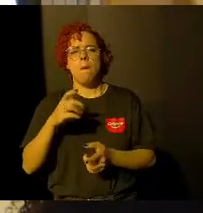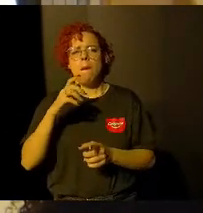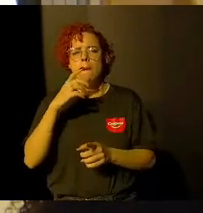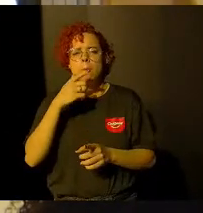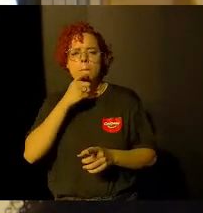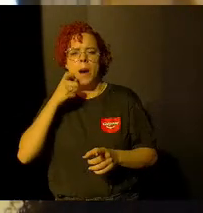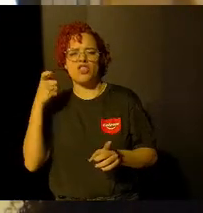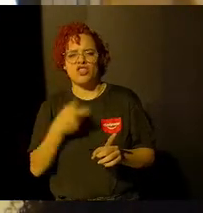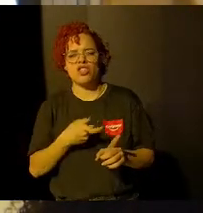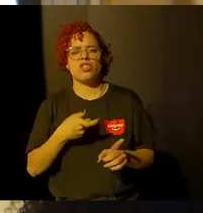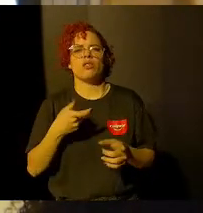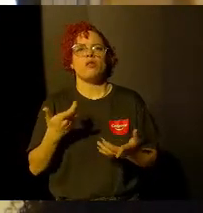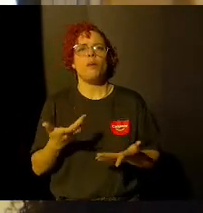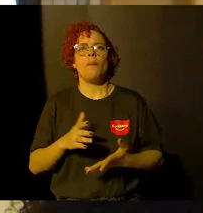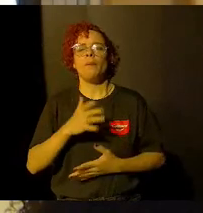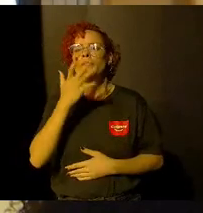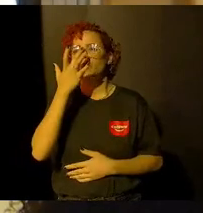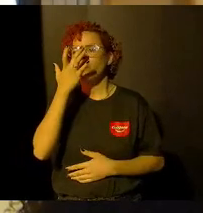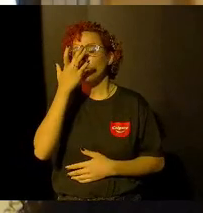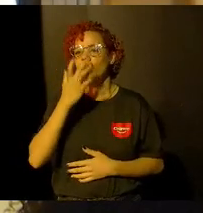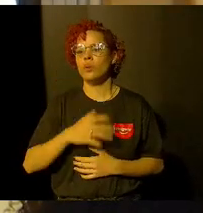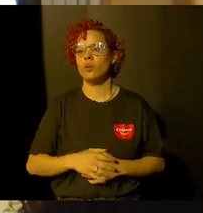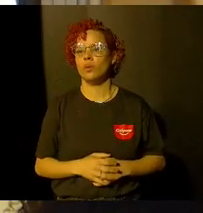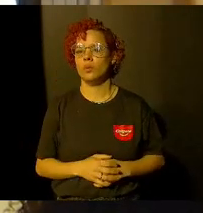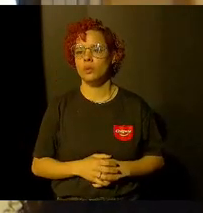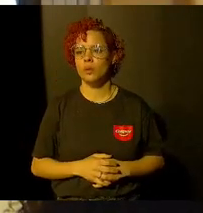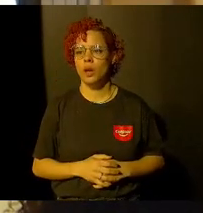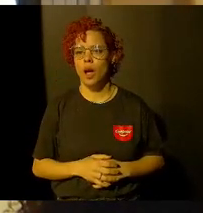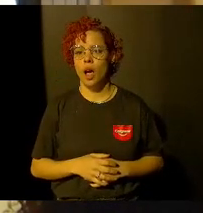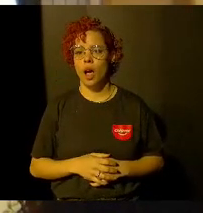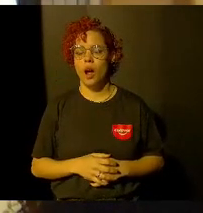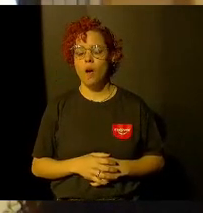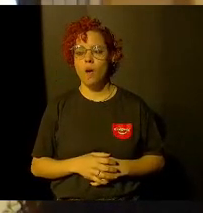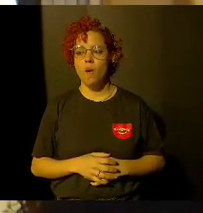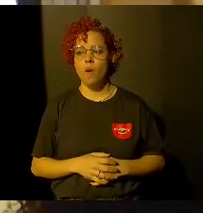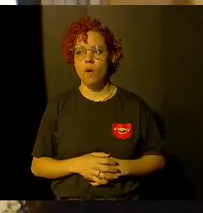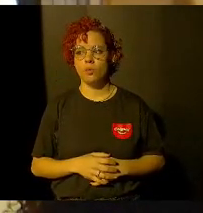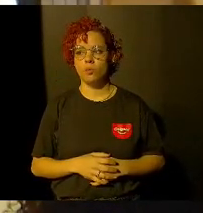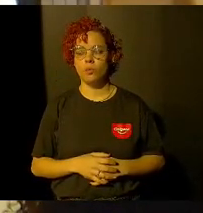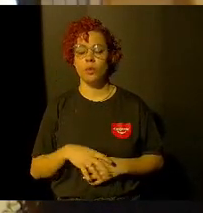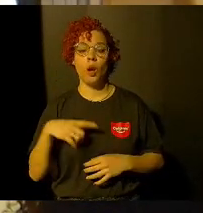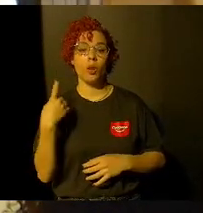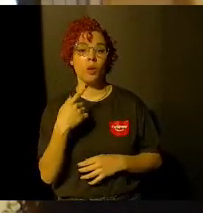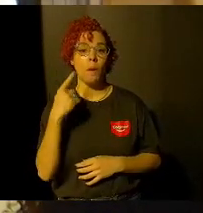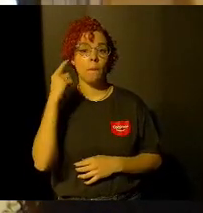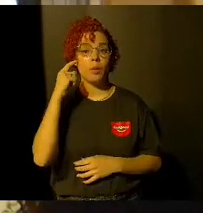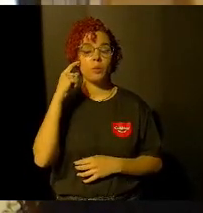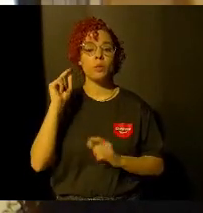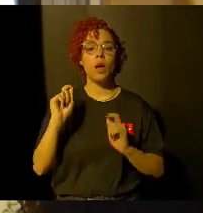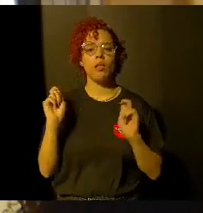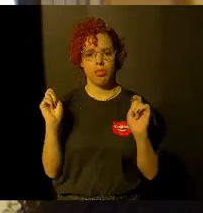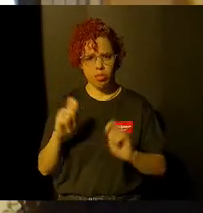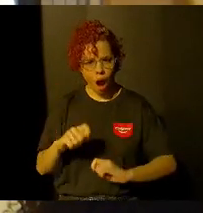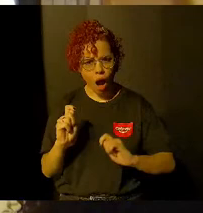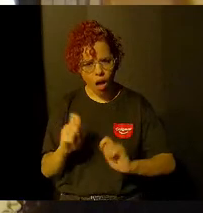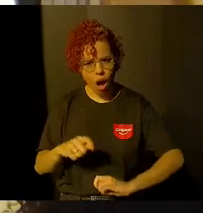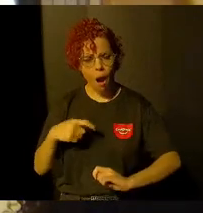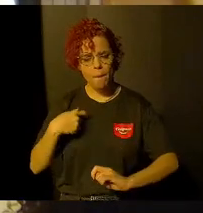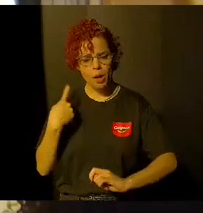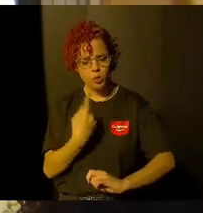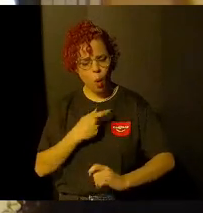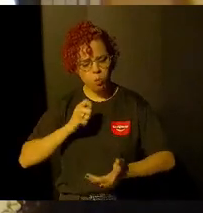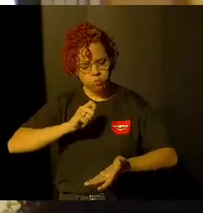muitas vezes em nós essa noção de que tem uma possibilidade de ser escritor